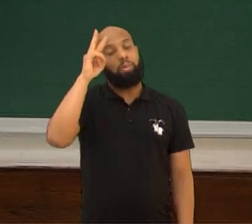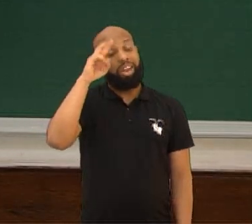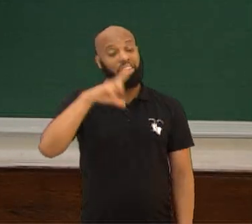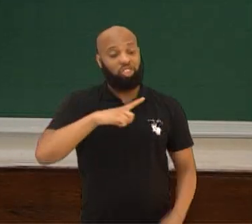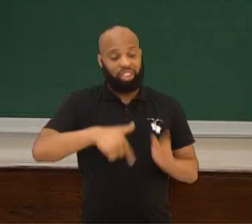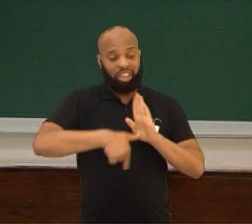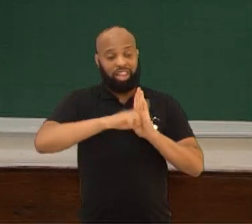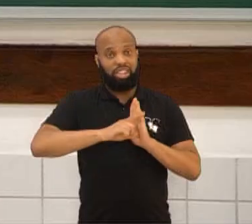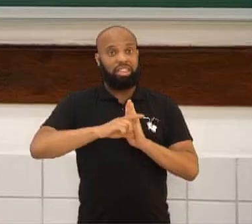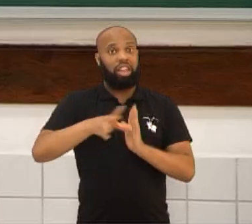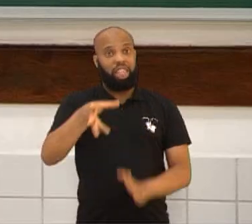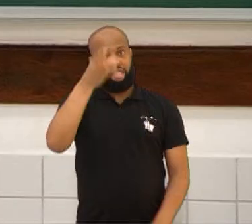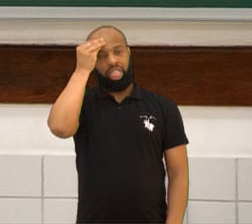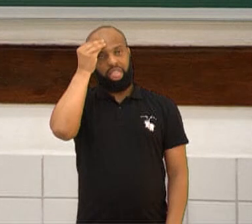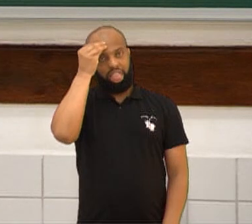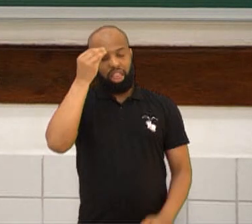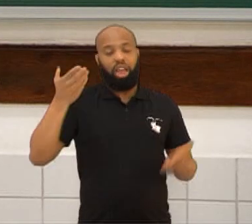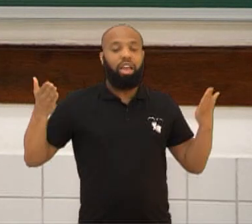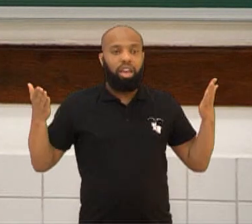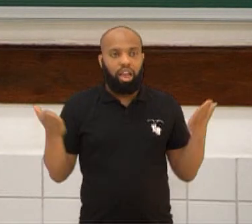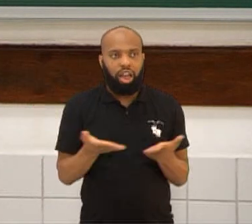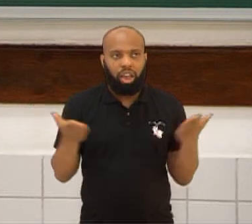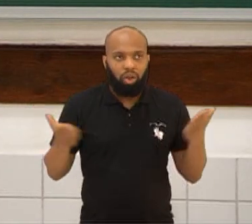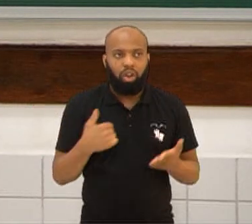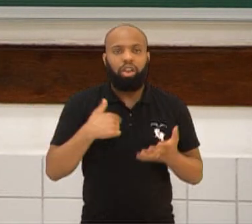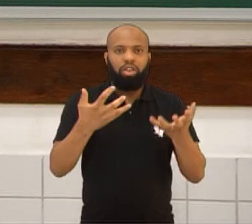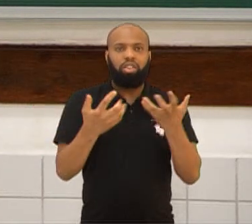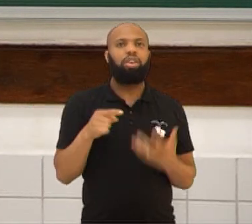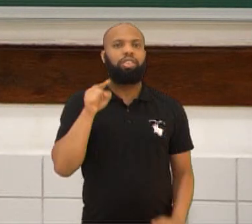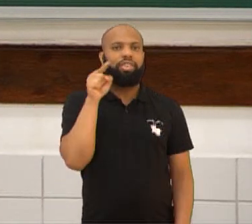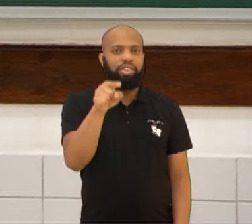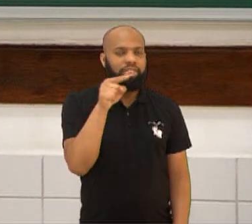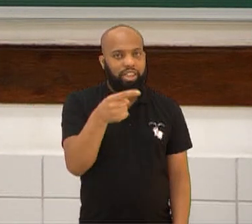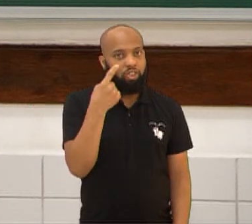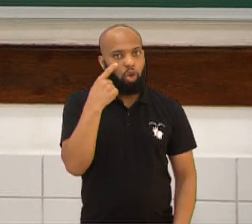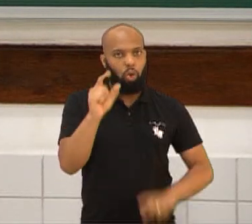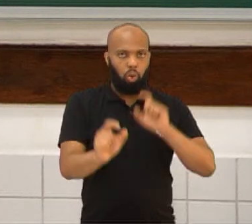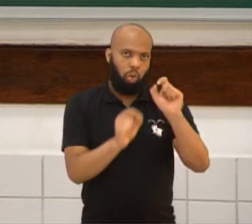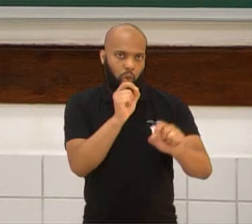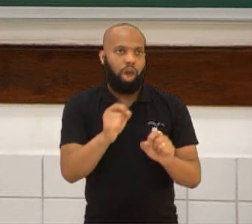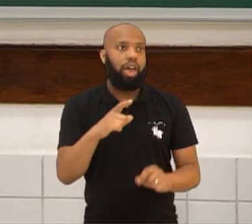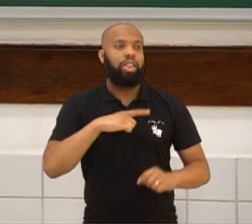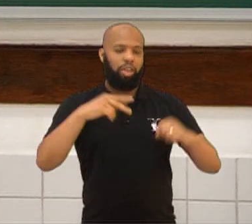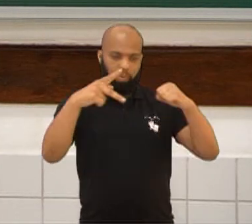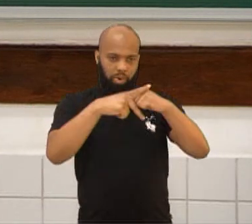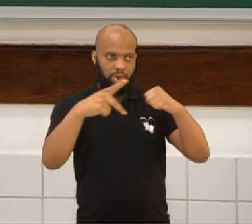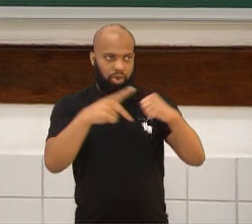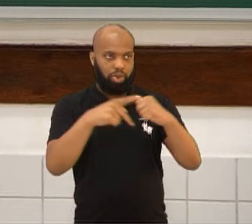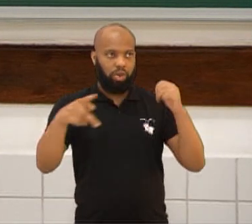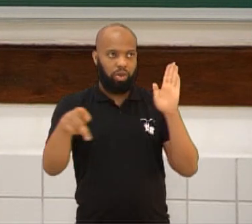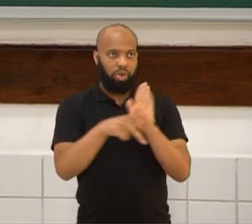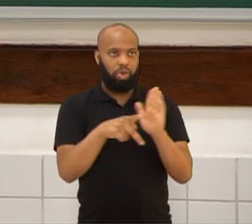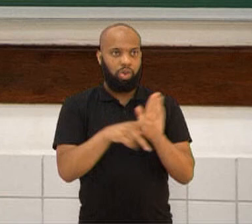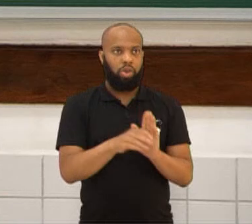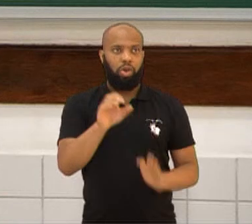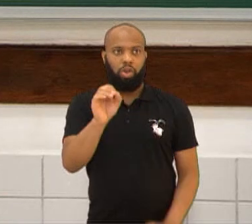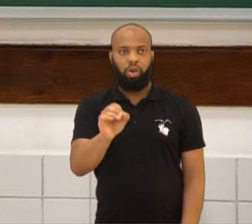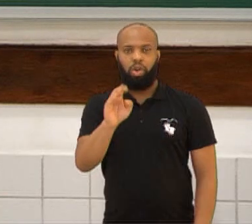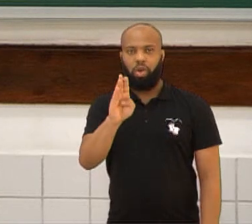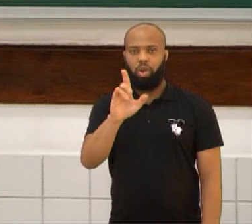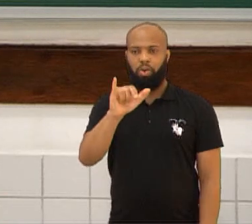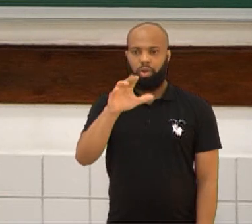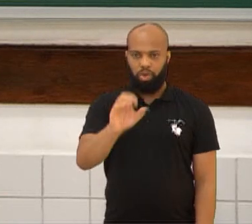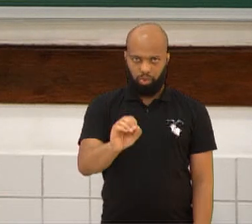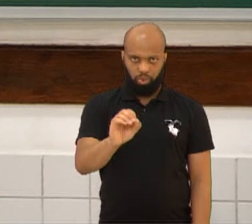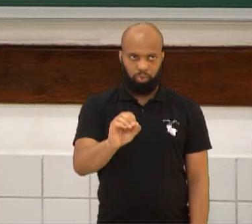disso. O que eu quero que você verifique aqui? Nós temos os pronomes pessoais do caso oblíquo, que são